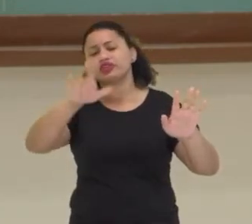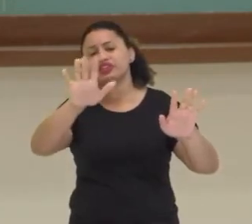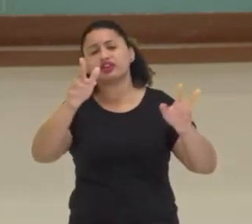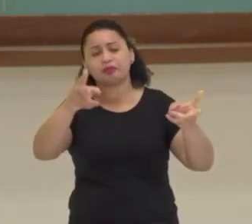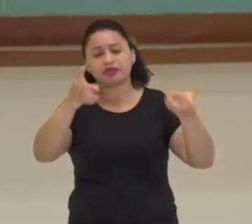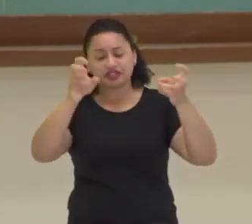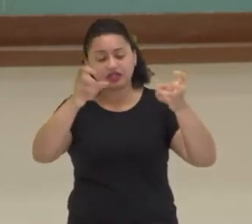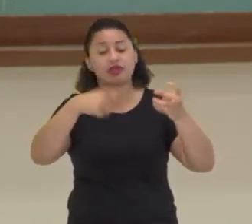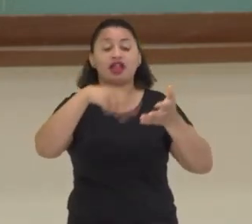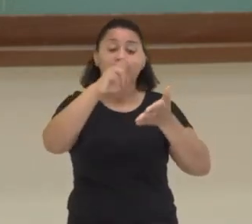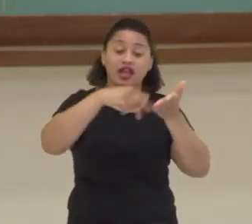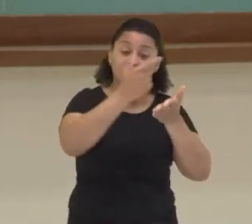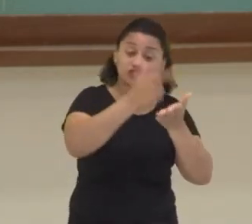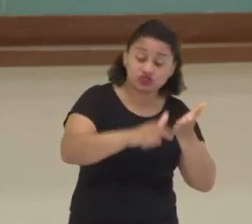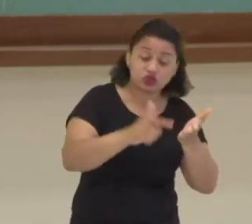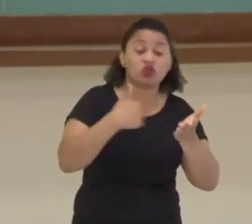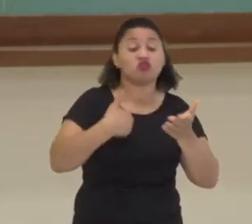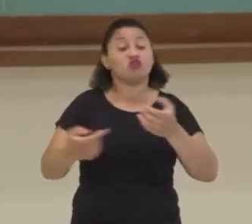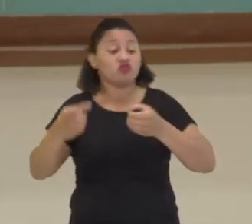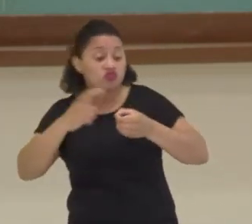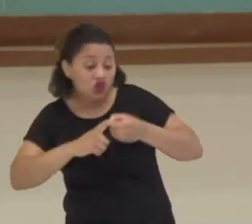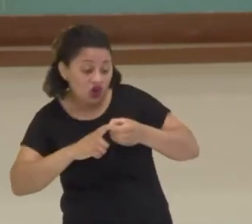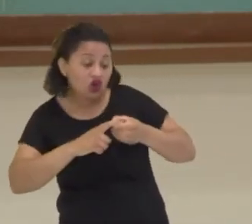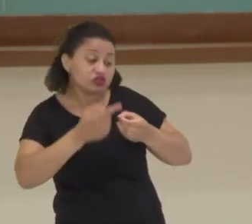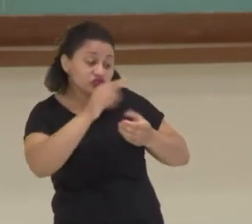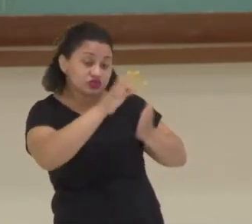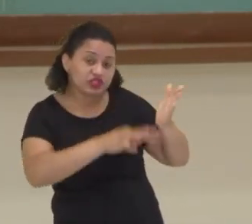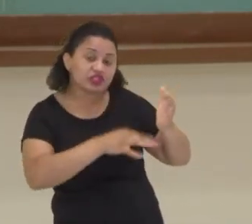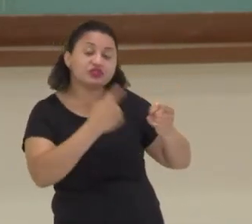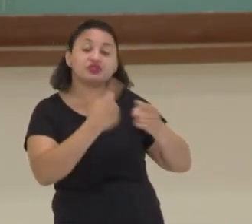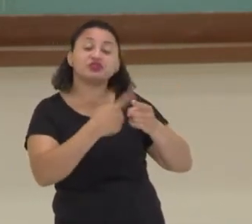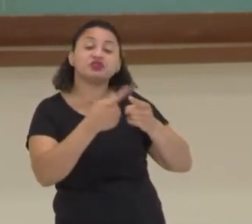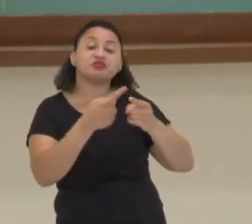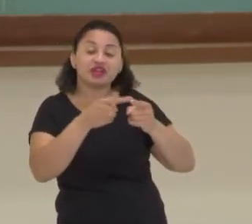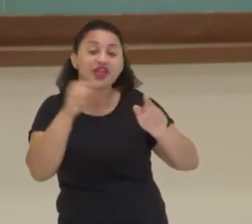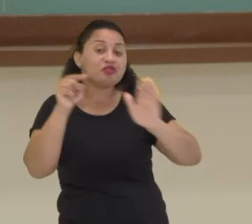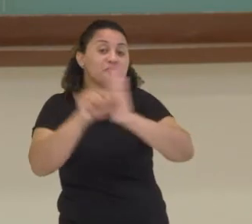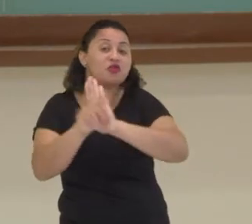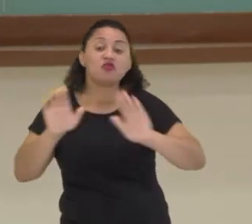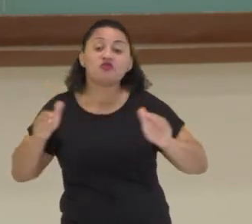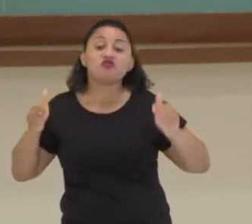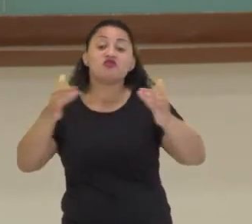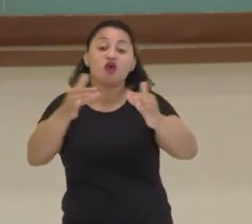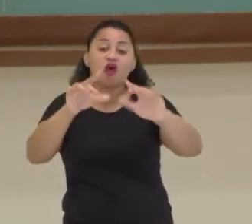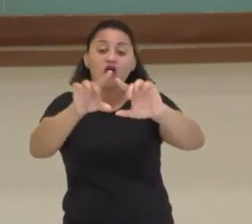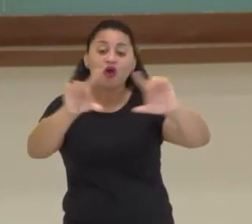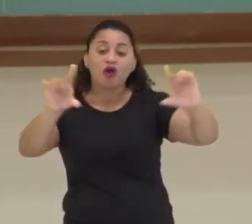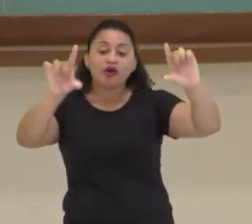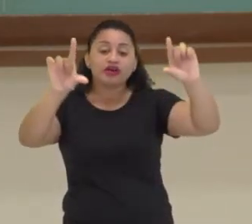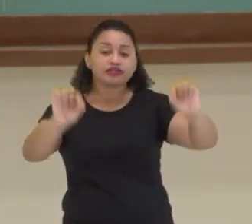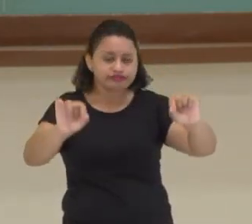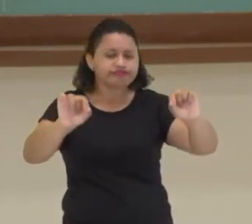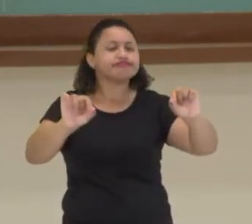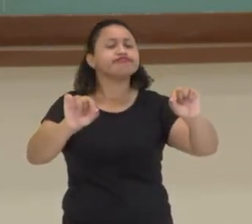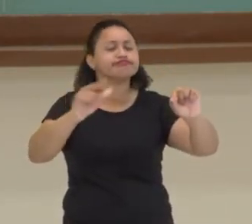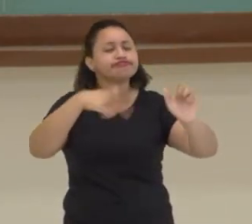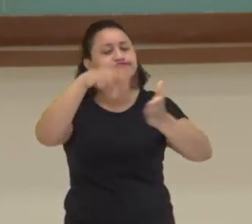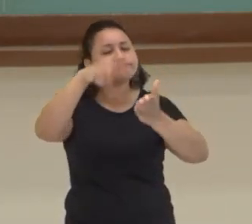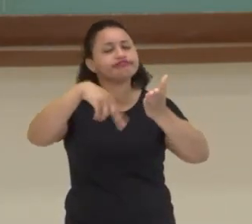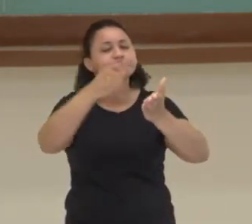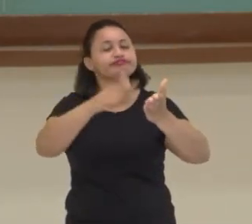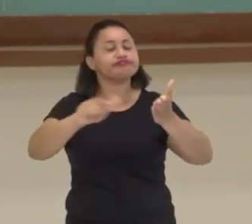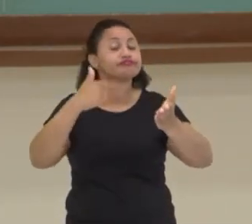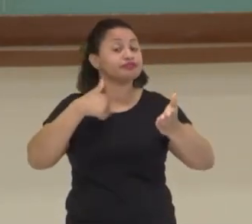peço releia, retome, por quê? Porque a questão tem um foco muito grande nesse trecho que vamos reler. Então